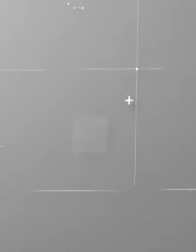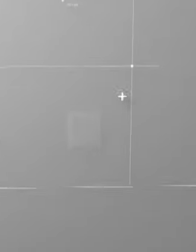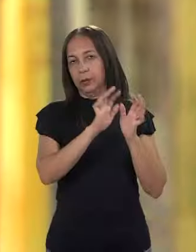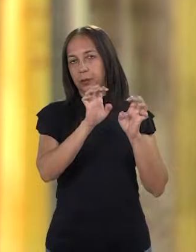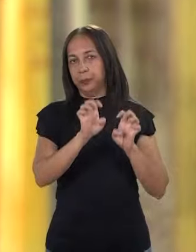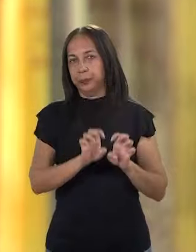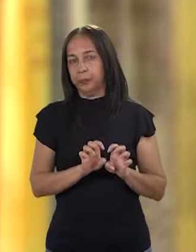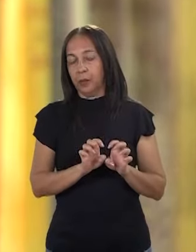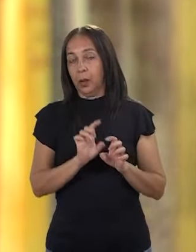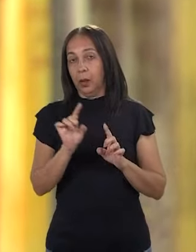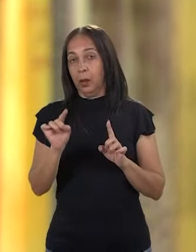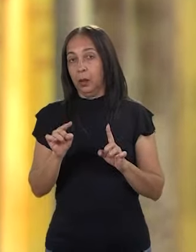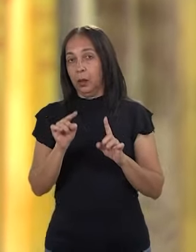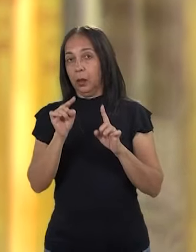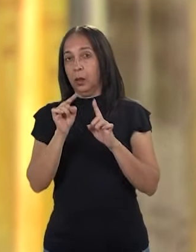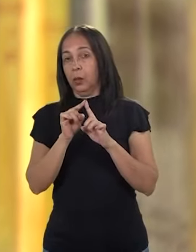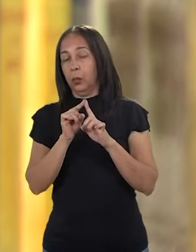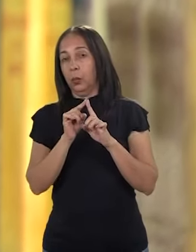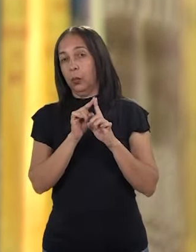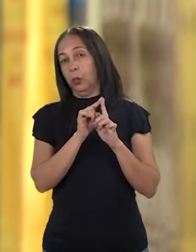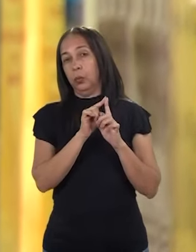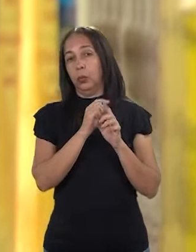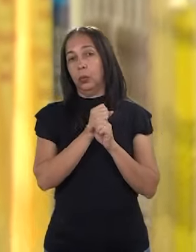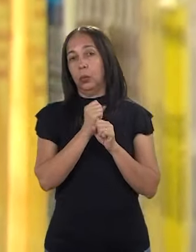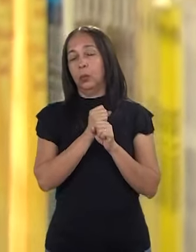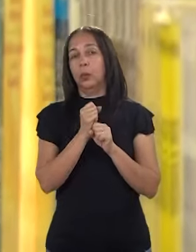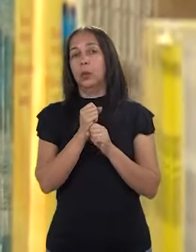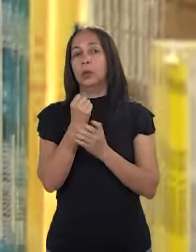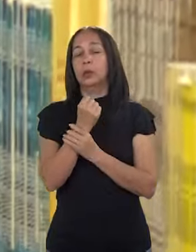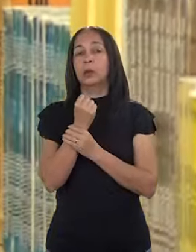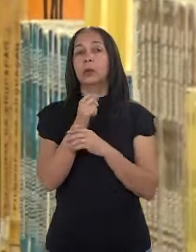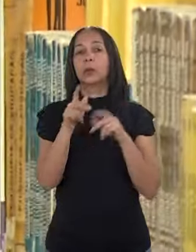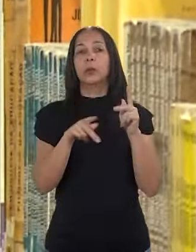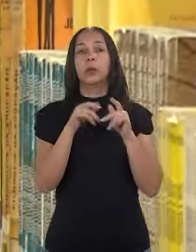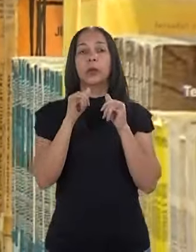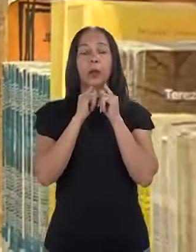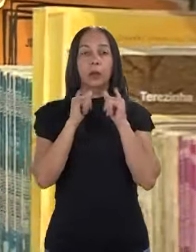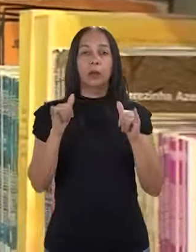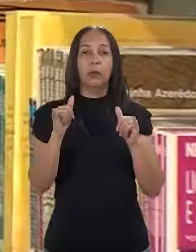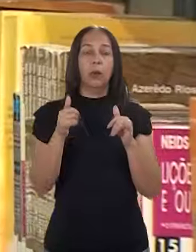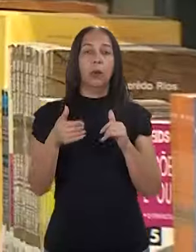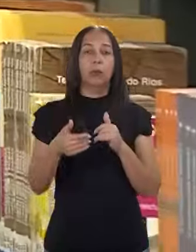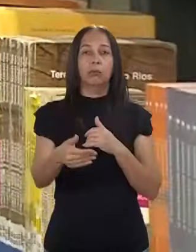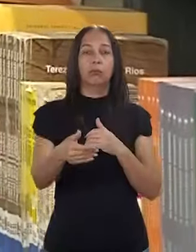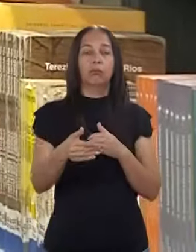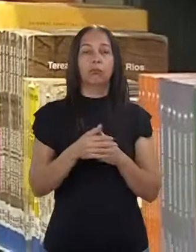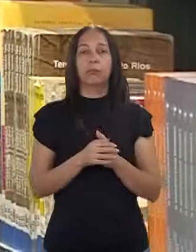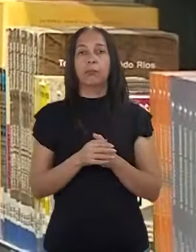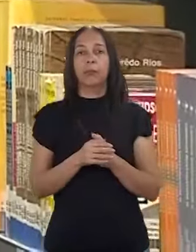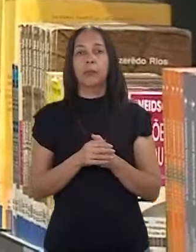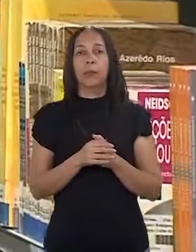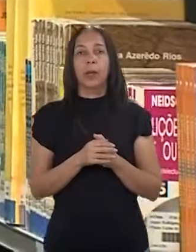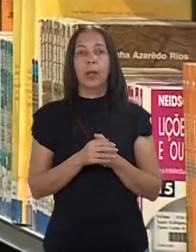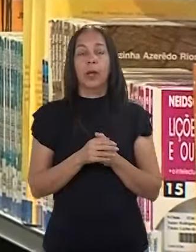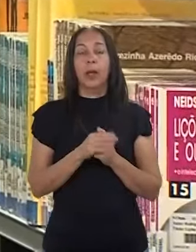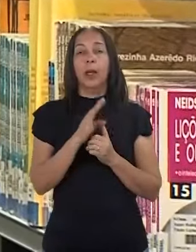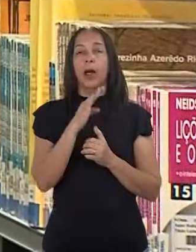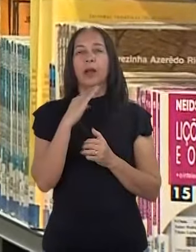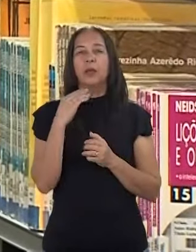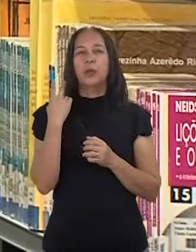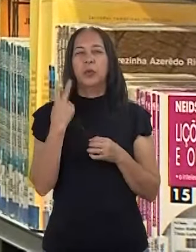Castro o Brasil ainda possui uma cultura do racismo estrutural de acordo com an brasileiro de Segurança